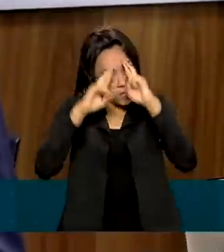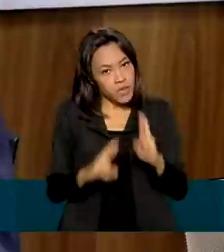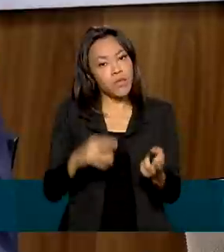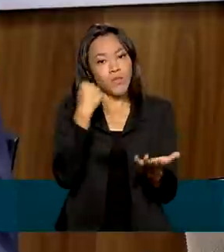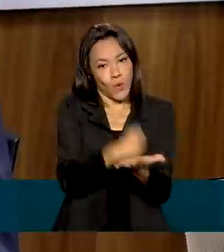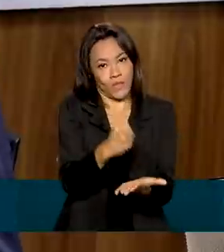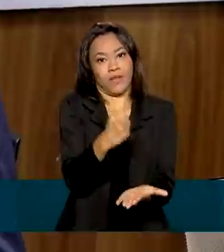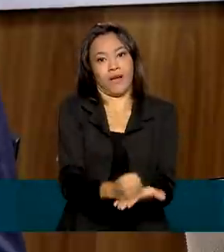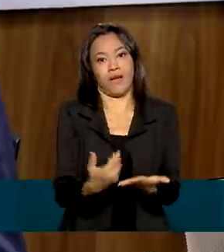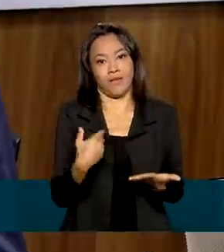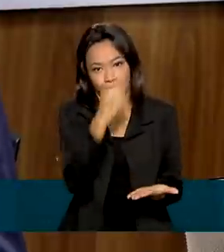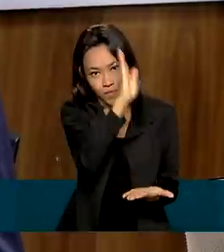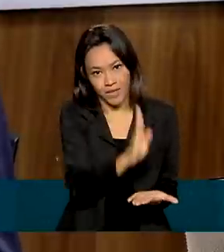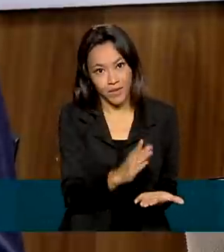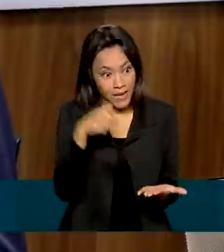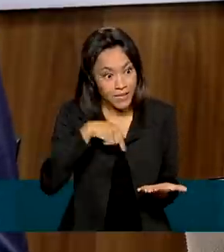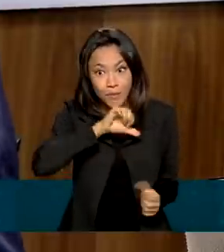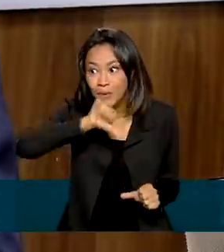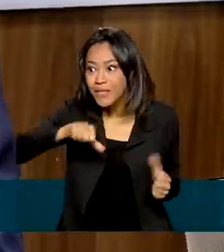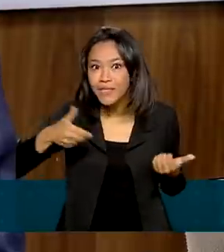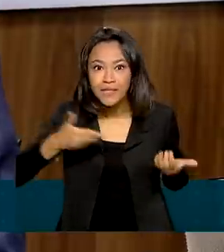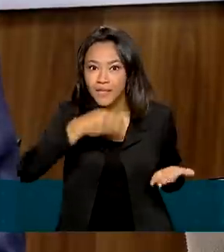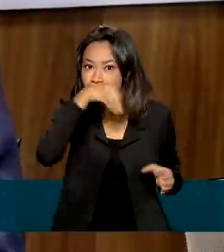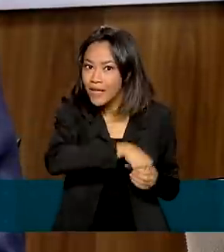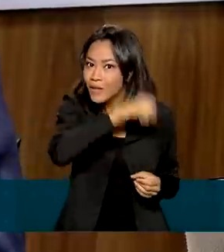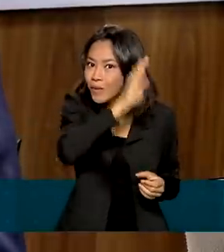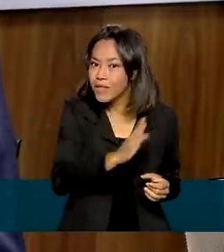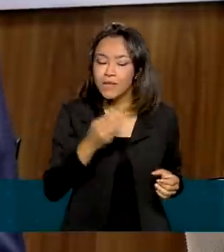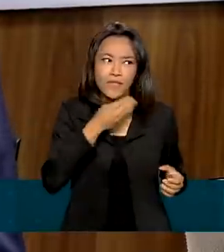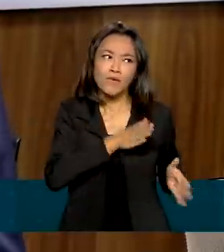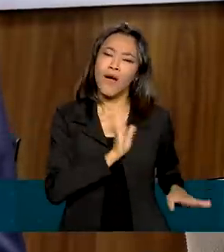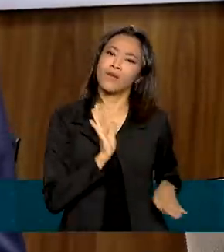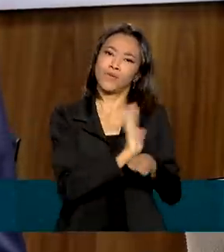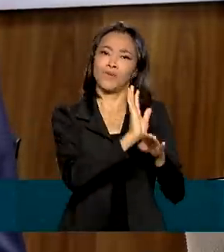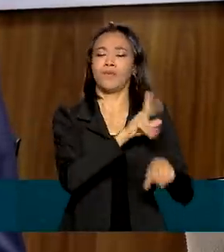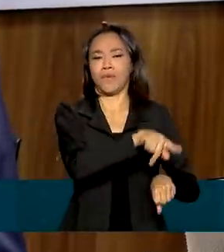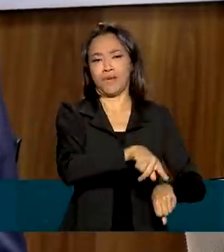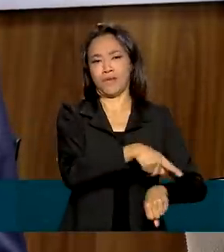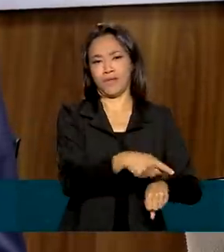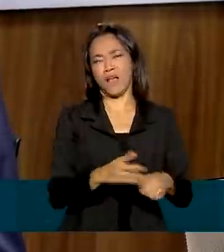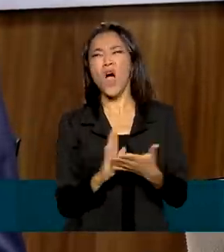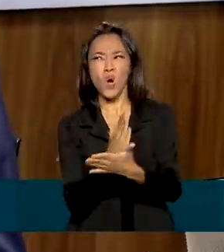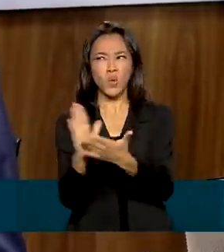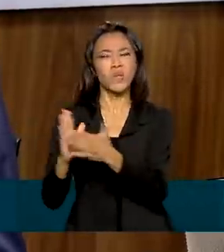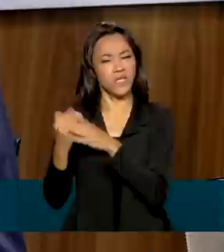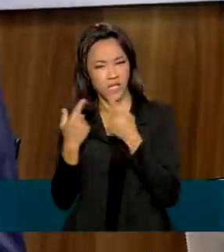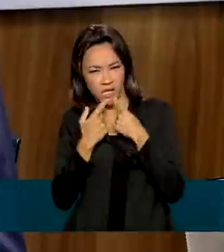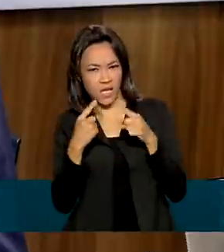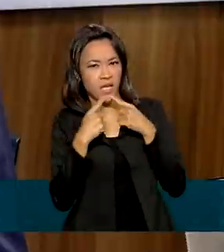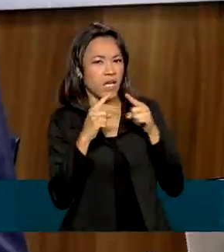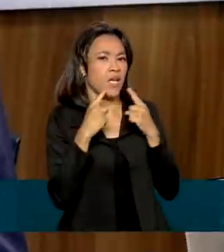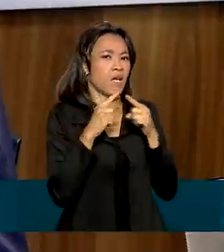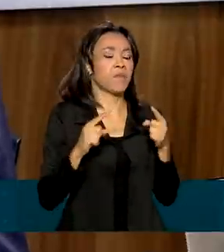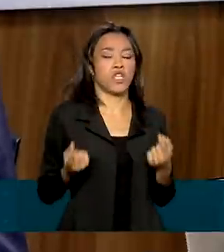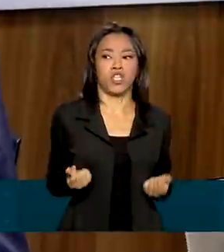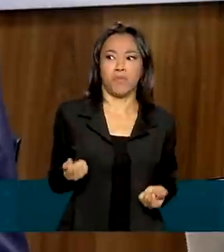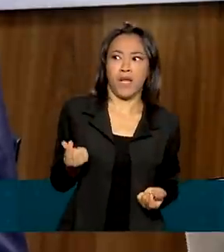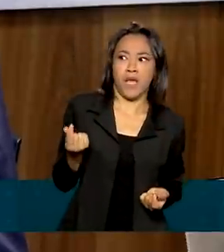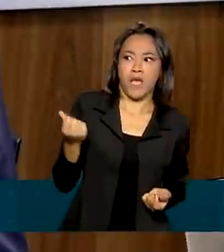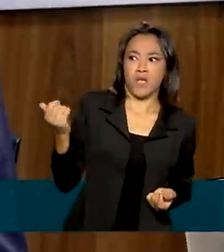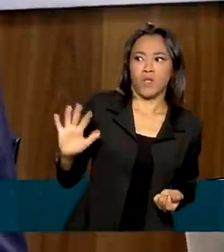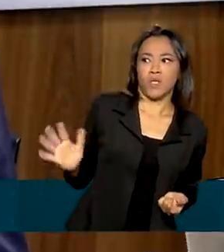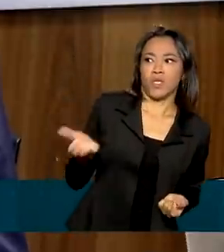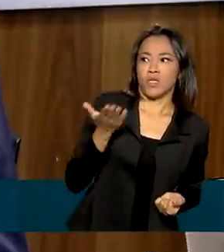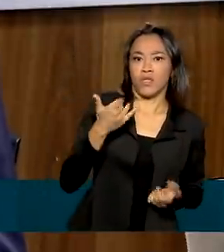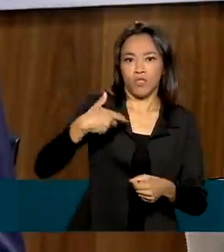respeitados essa mudança toda no Brasil ajuda a pátria como todo alguns não reclamam de alguns preços os